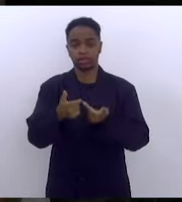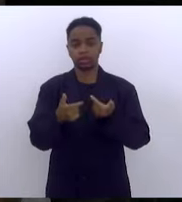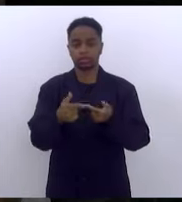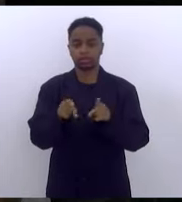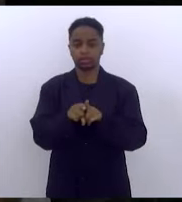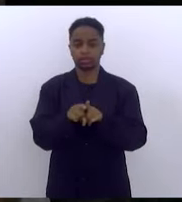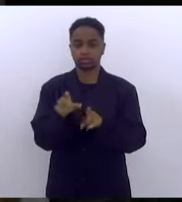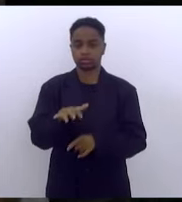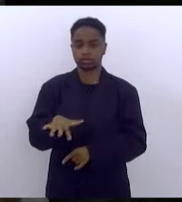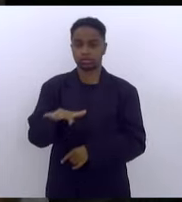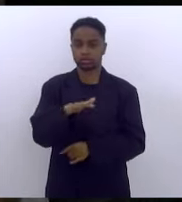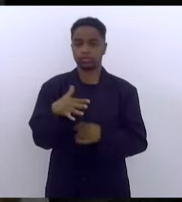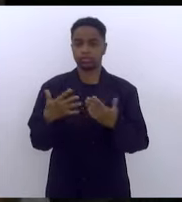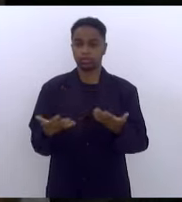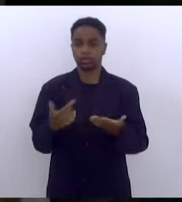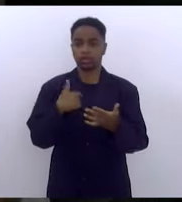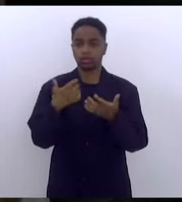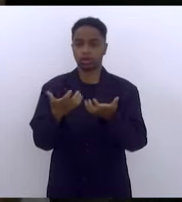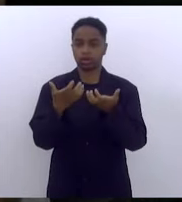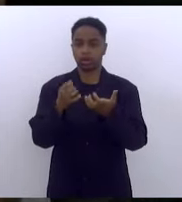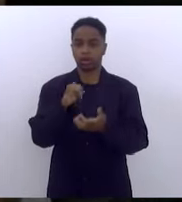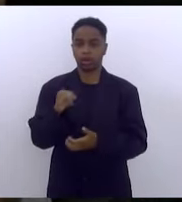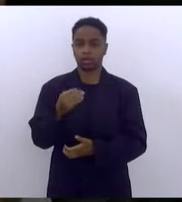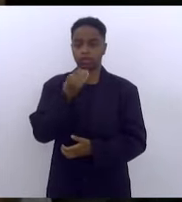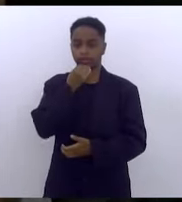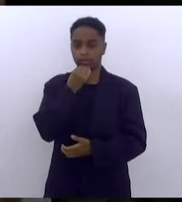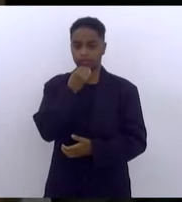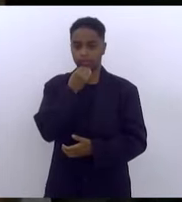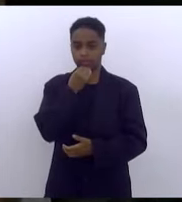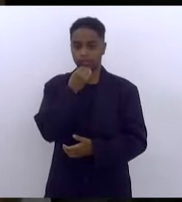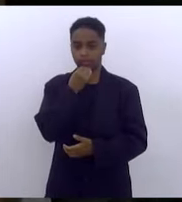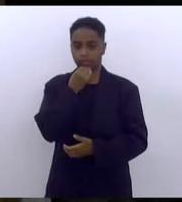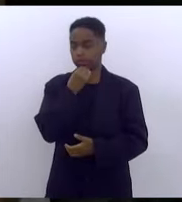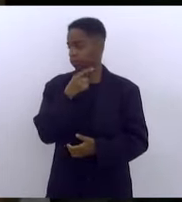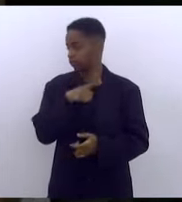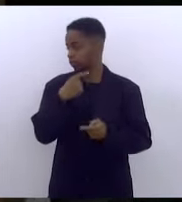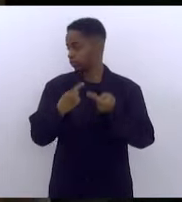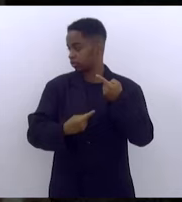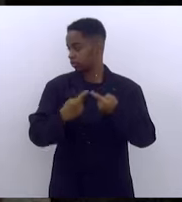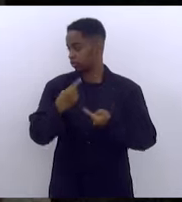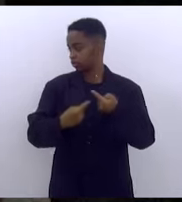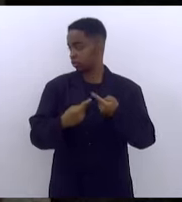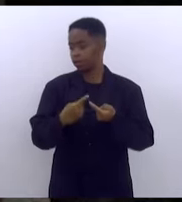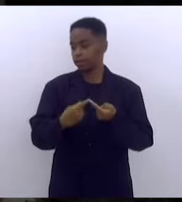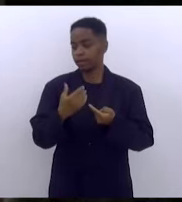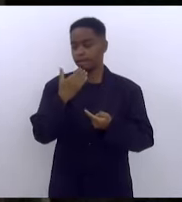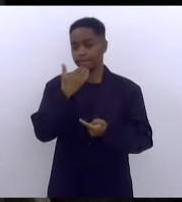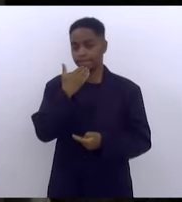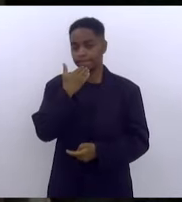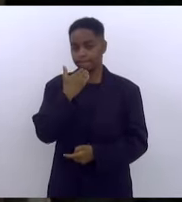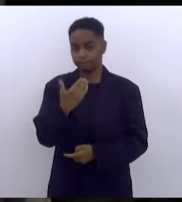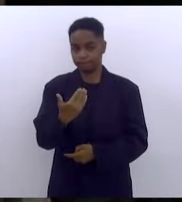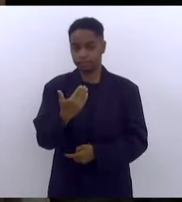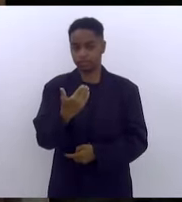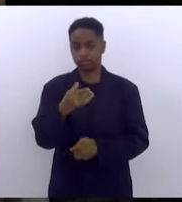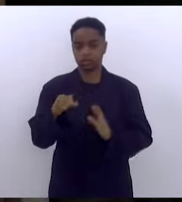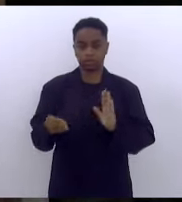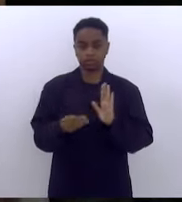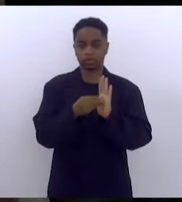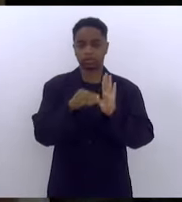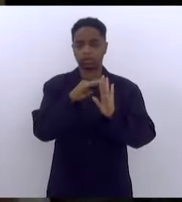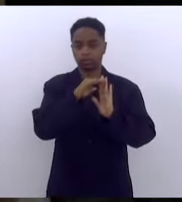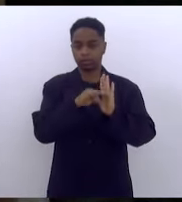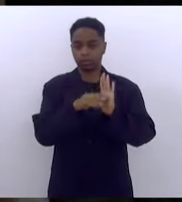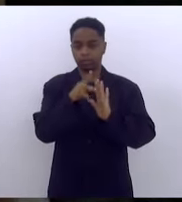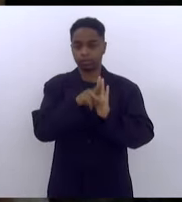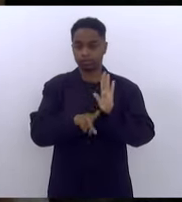modo. E eu queria aproveitar, já no bojo dessa discussão que toma força, para pedir para que venha à pauta o projeto